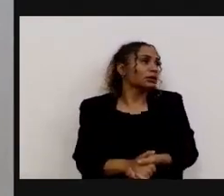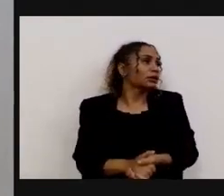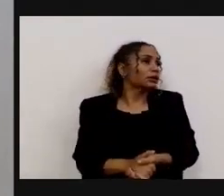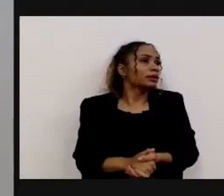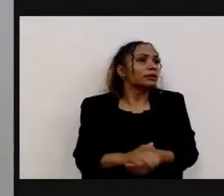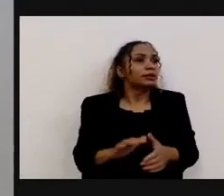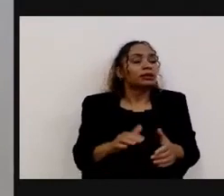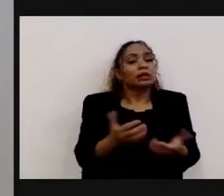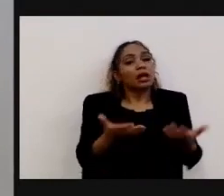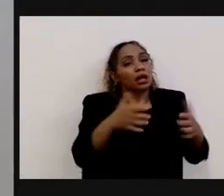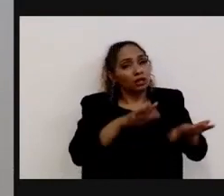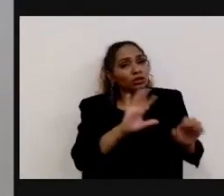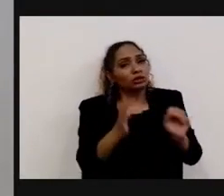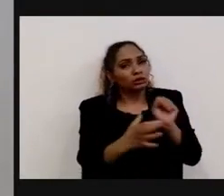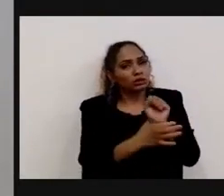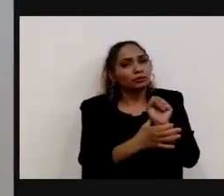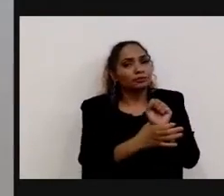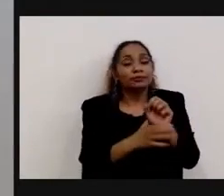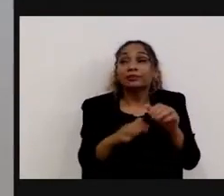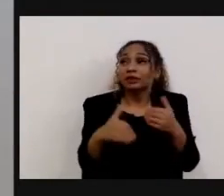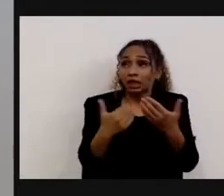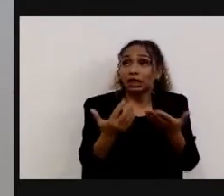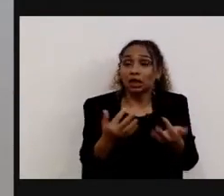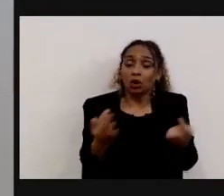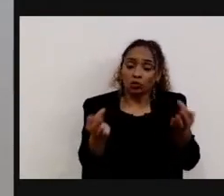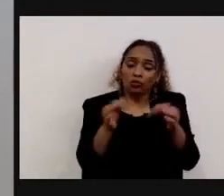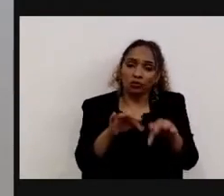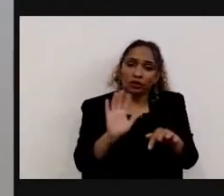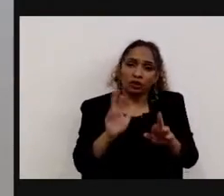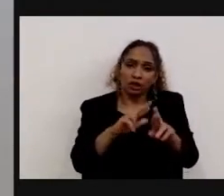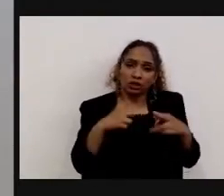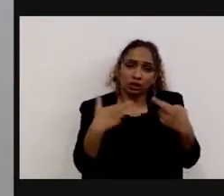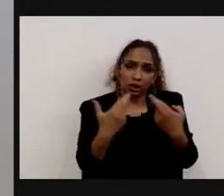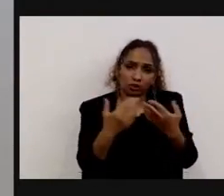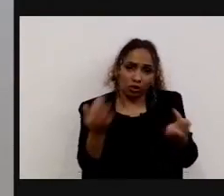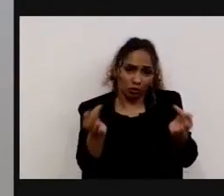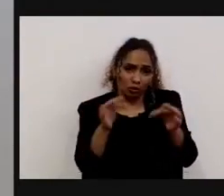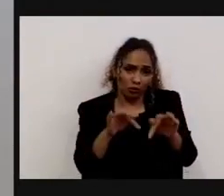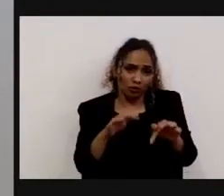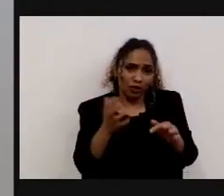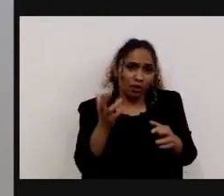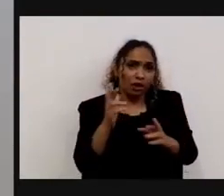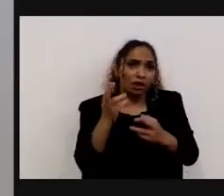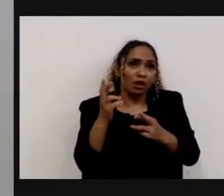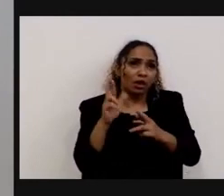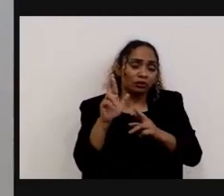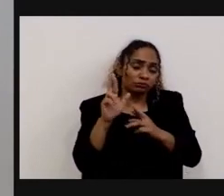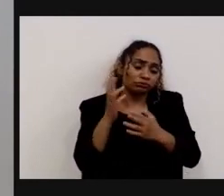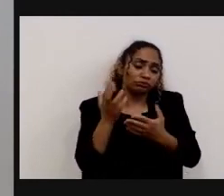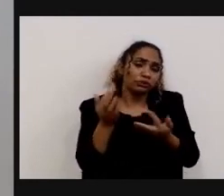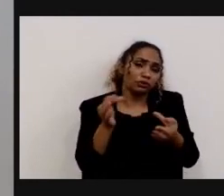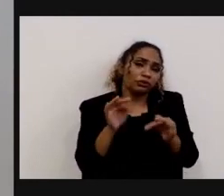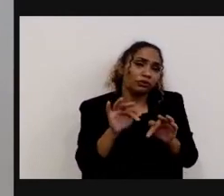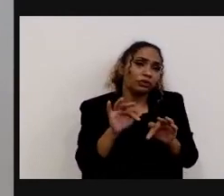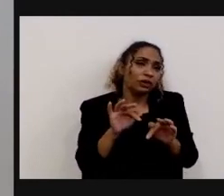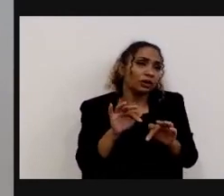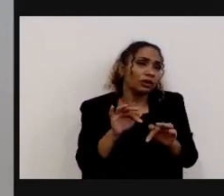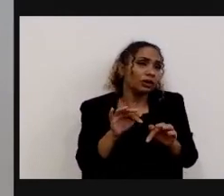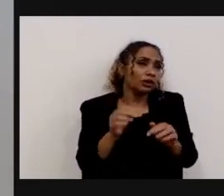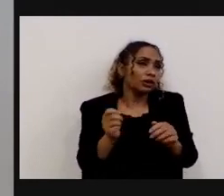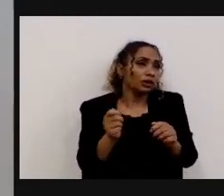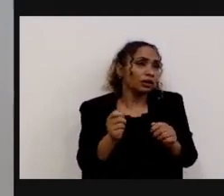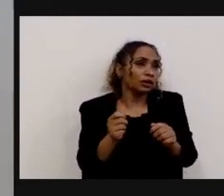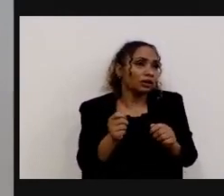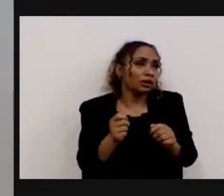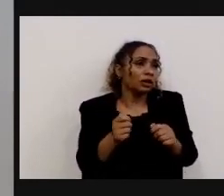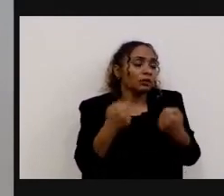eu gostaria de nosso já estamos chegando ao final aqui da nossa sessão mas eu gostaria de encerrar com eu acho que a gente não podia deixar